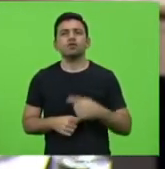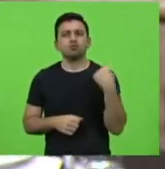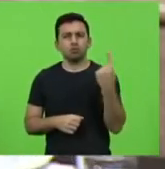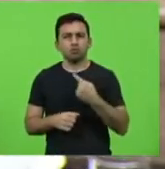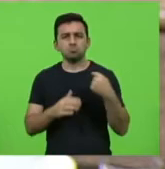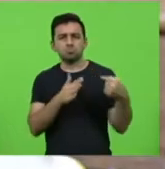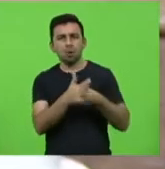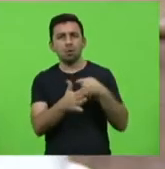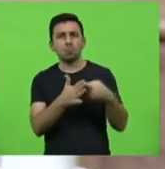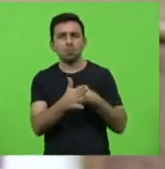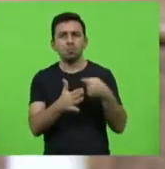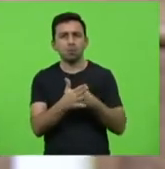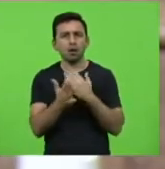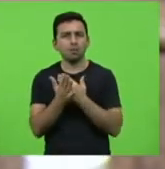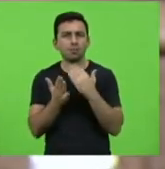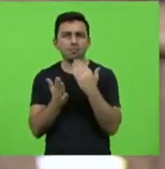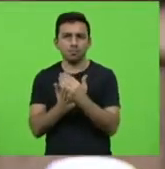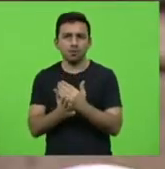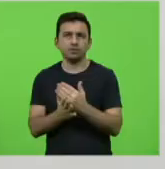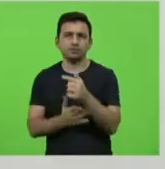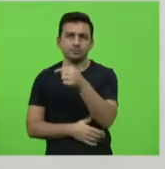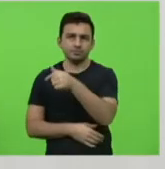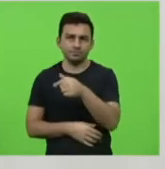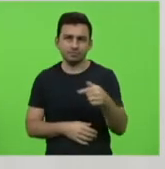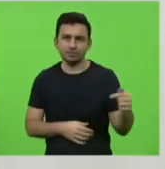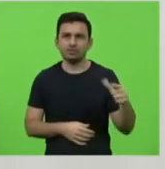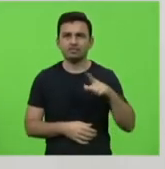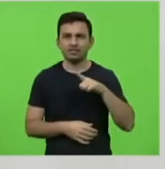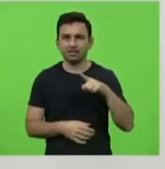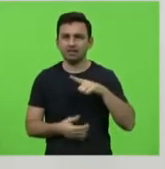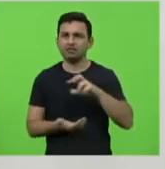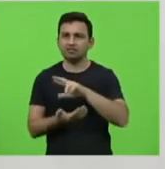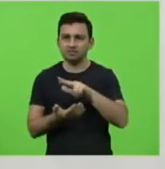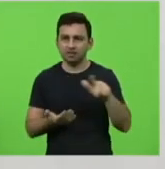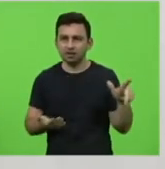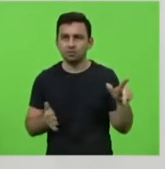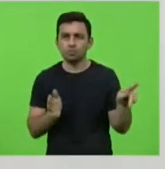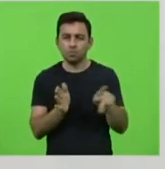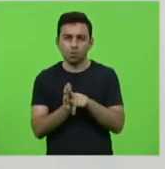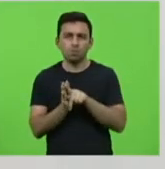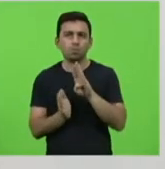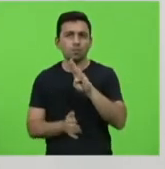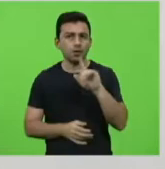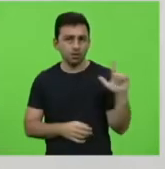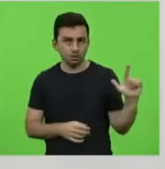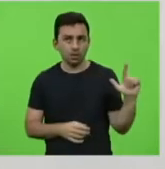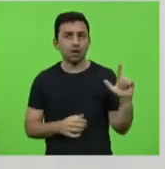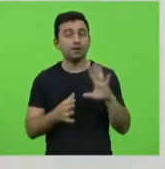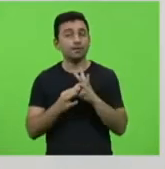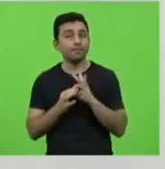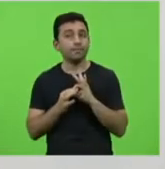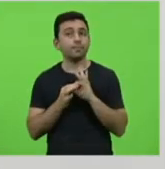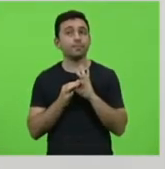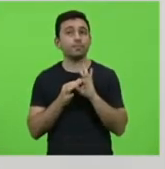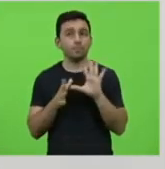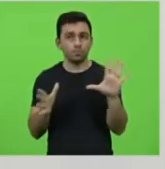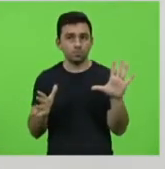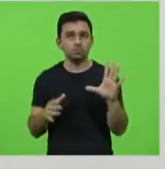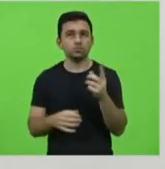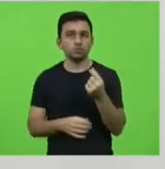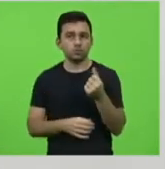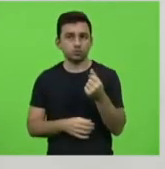questionados essa semana nos meios de comunicação de Blumenau em relação à liberação desse